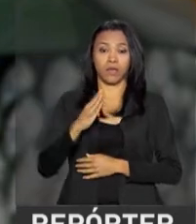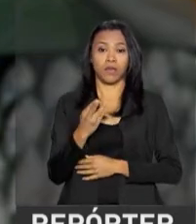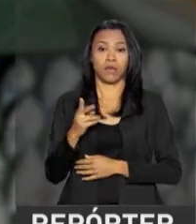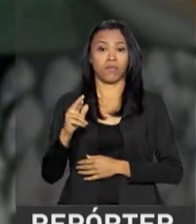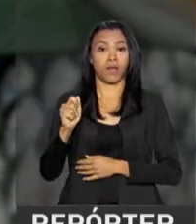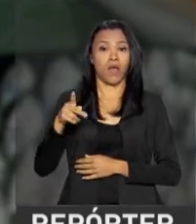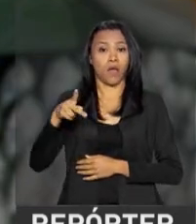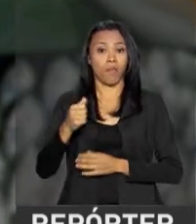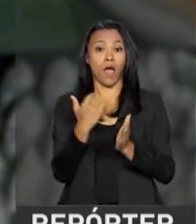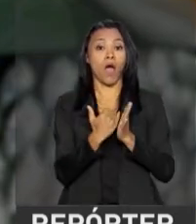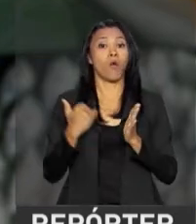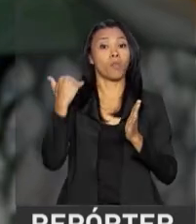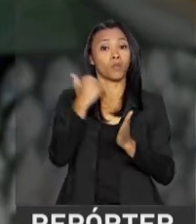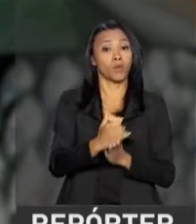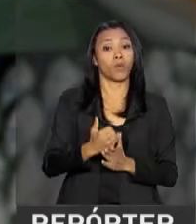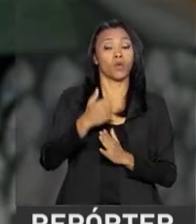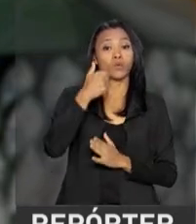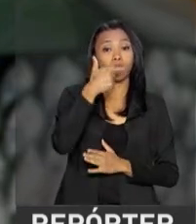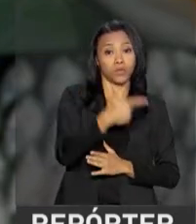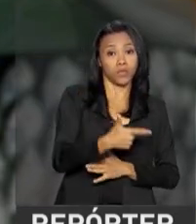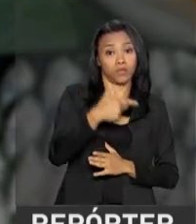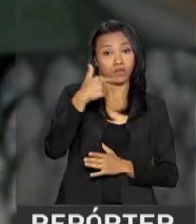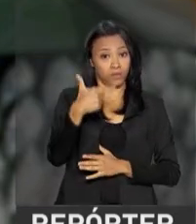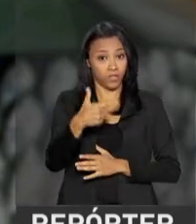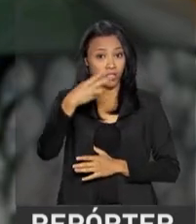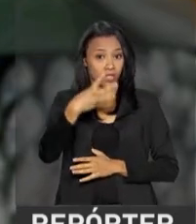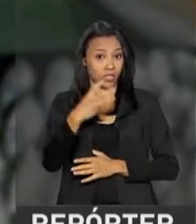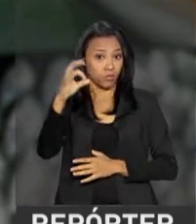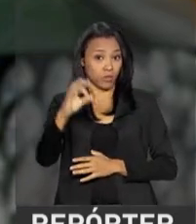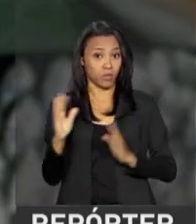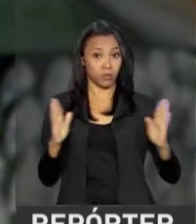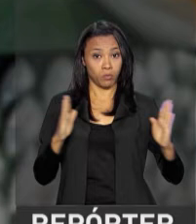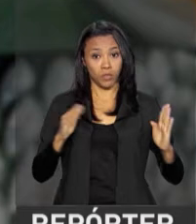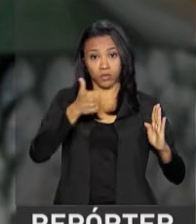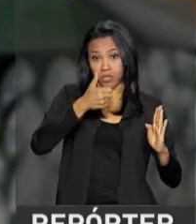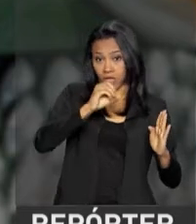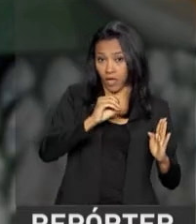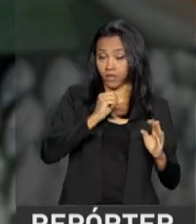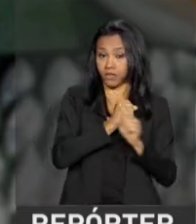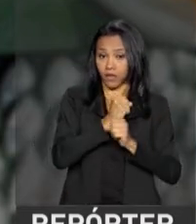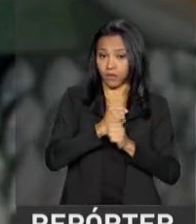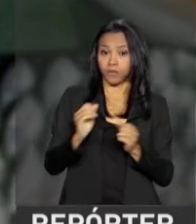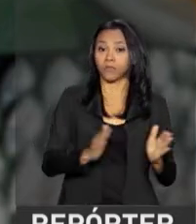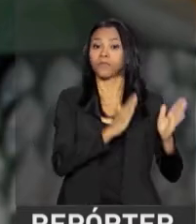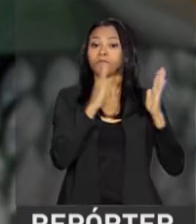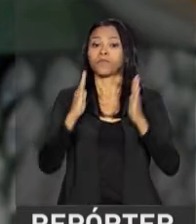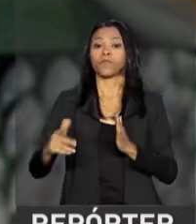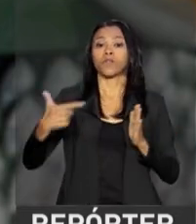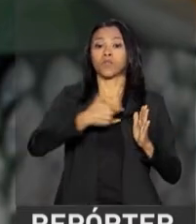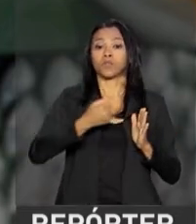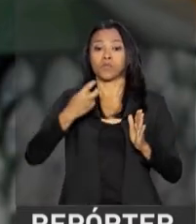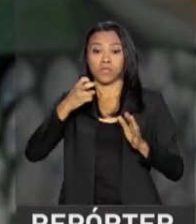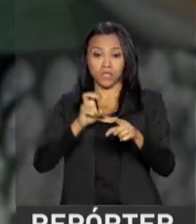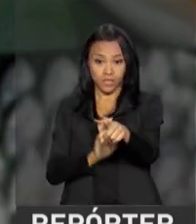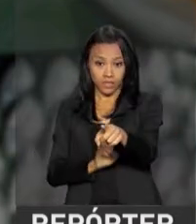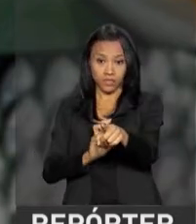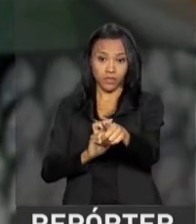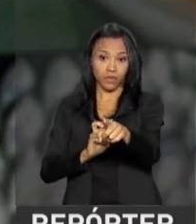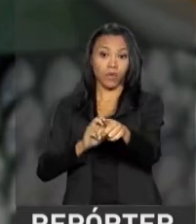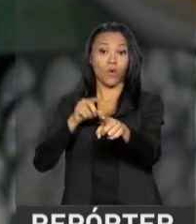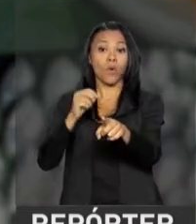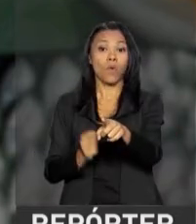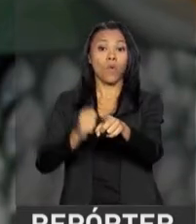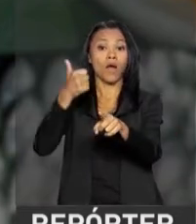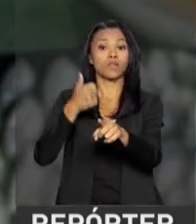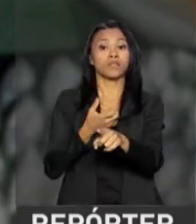aumentou 223% em dez anos em 2005 a produção de tilápia no país foi de quase 68